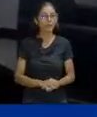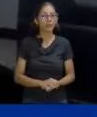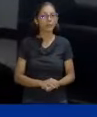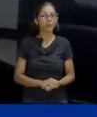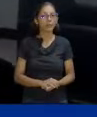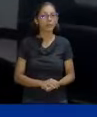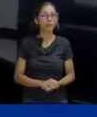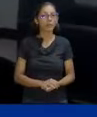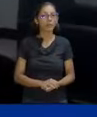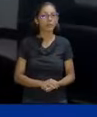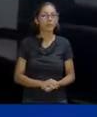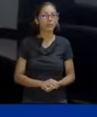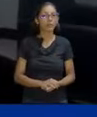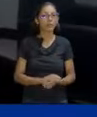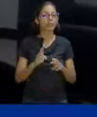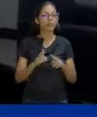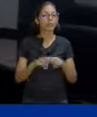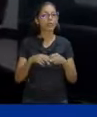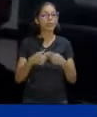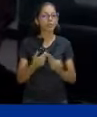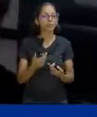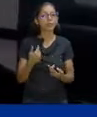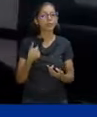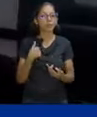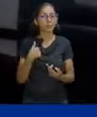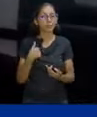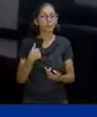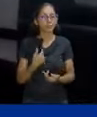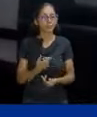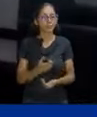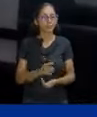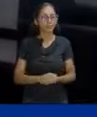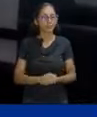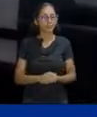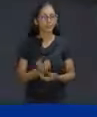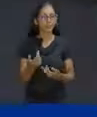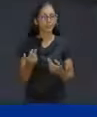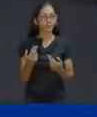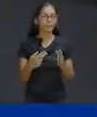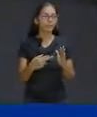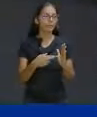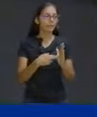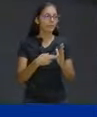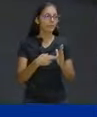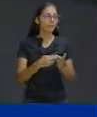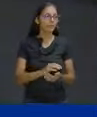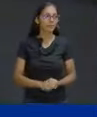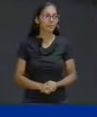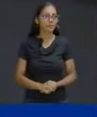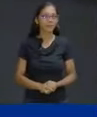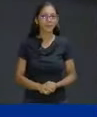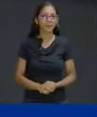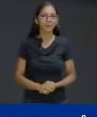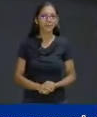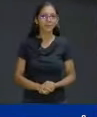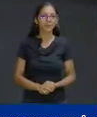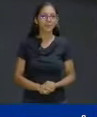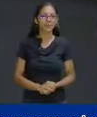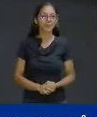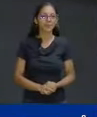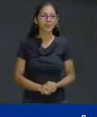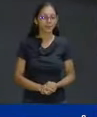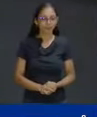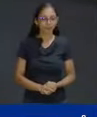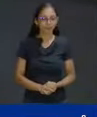então existente. Por isso, sigo integralmente a eminente relatora. Perfeito. Juiz Paulo Madeira.